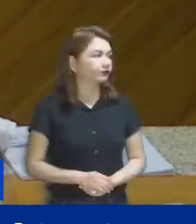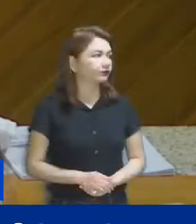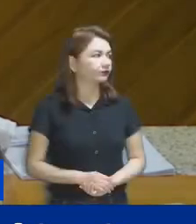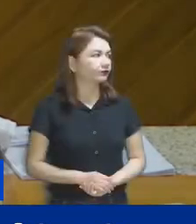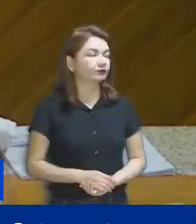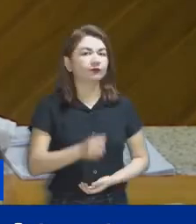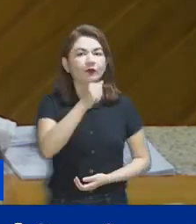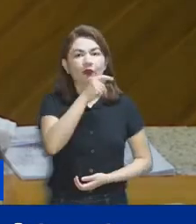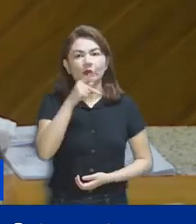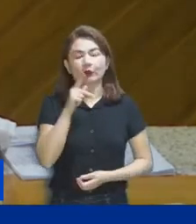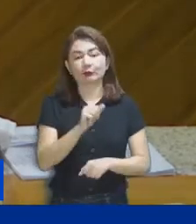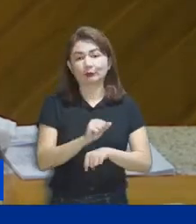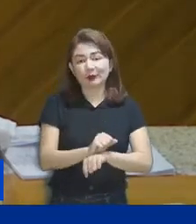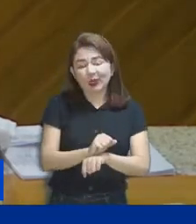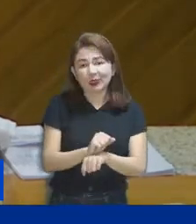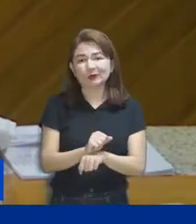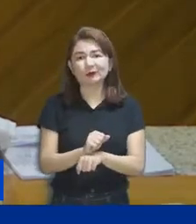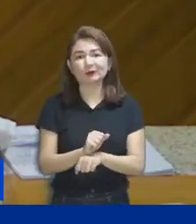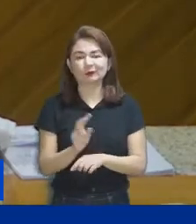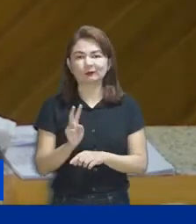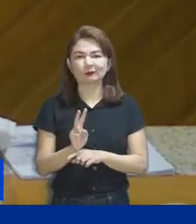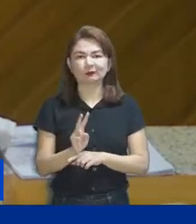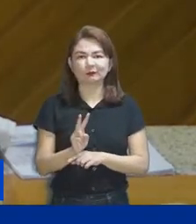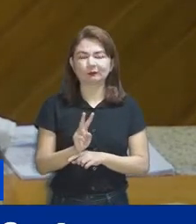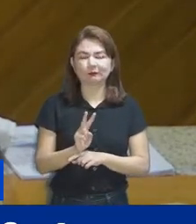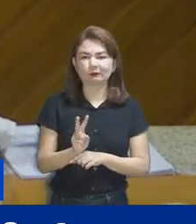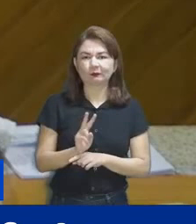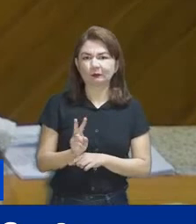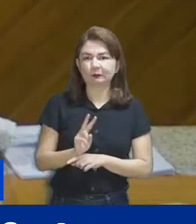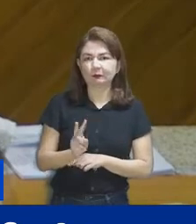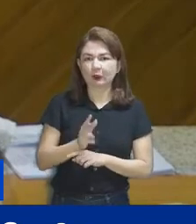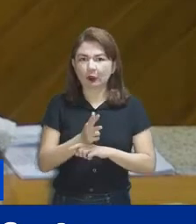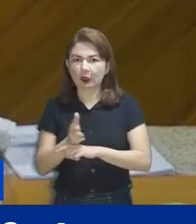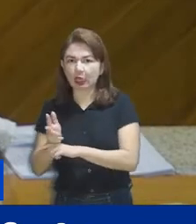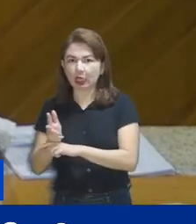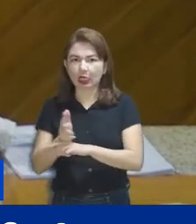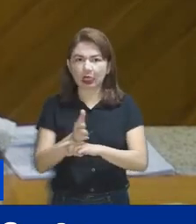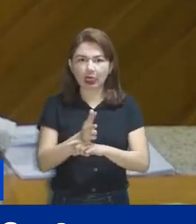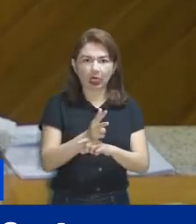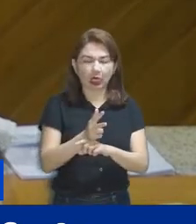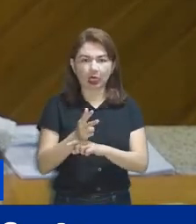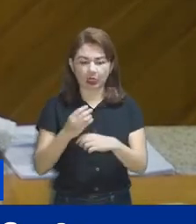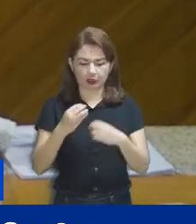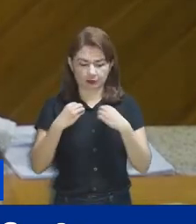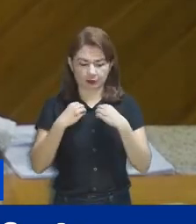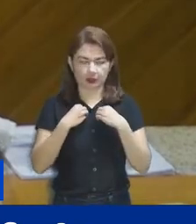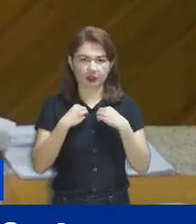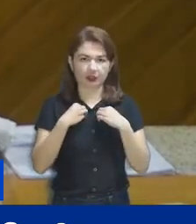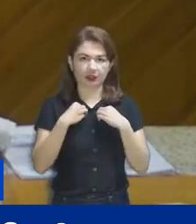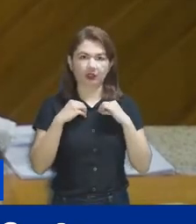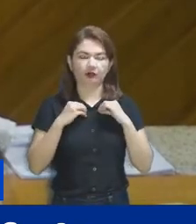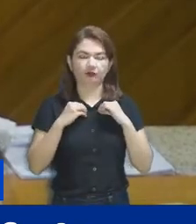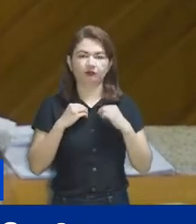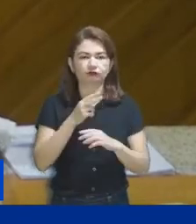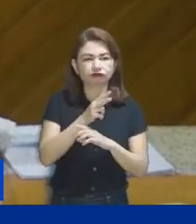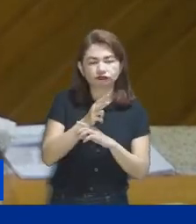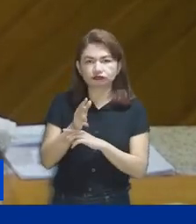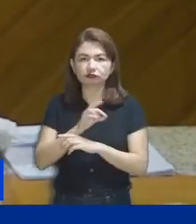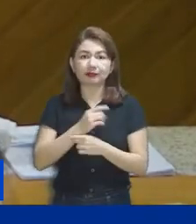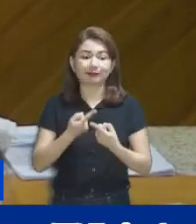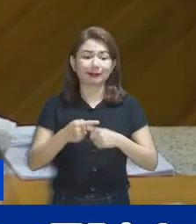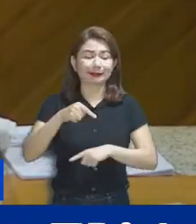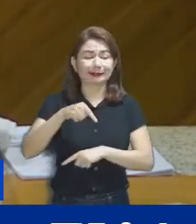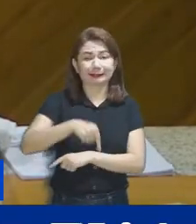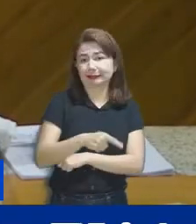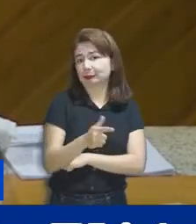notícias na internet que vamos adquirir isso, treinar e colocar em operação, mas também aqui não funciona. Mas